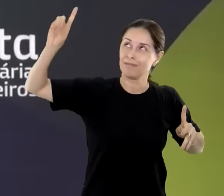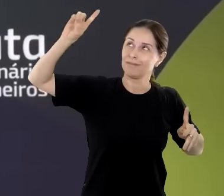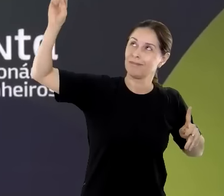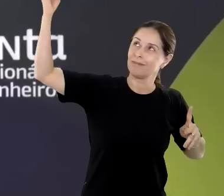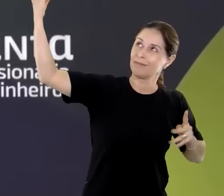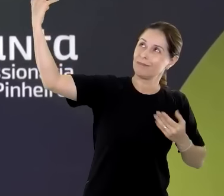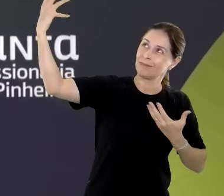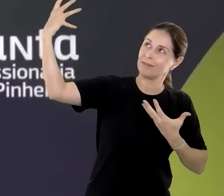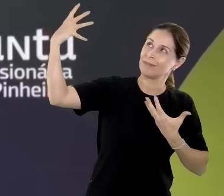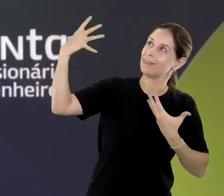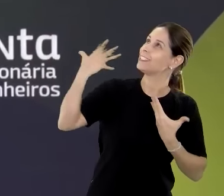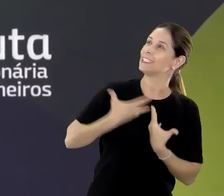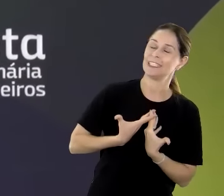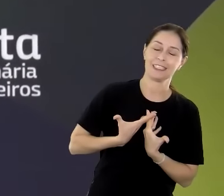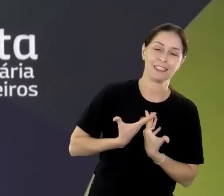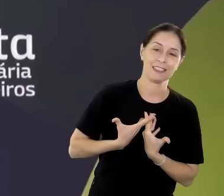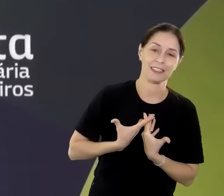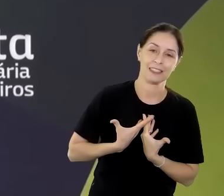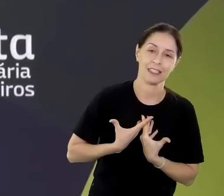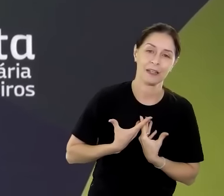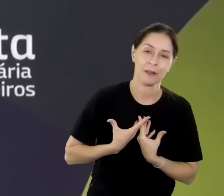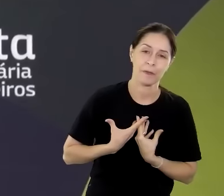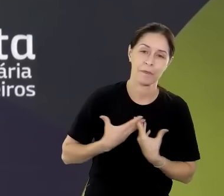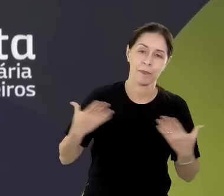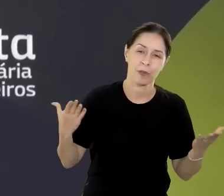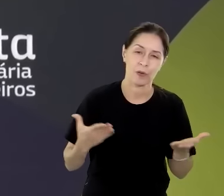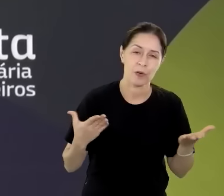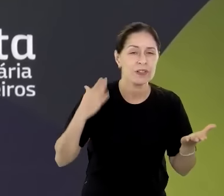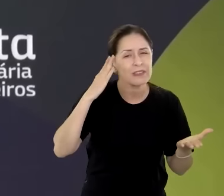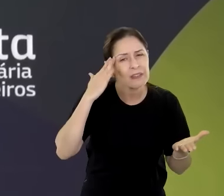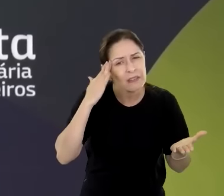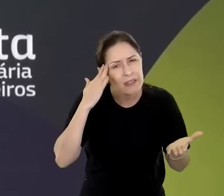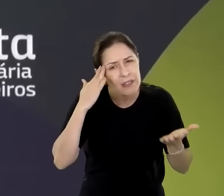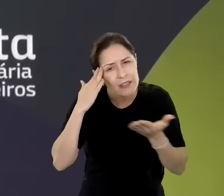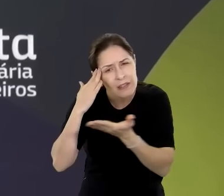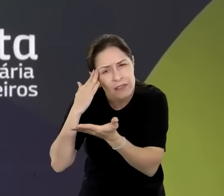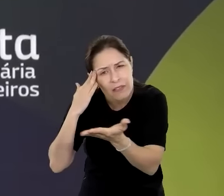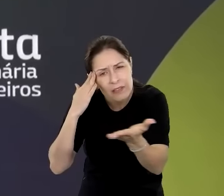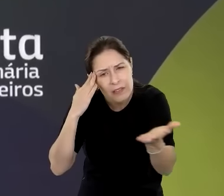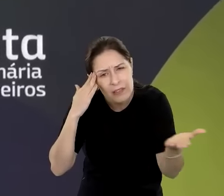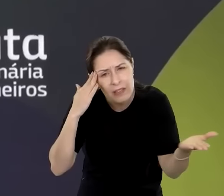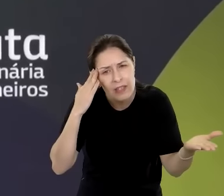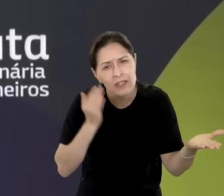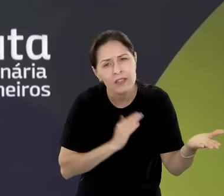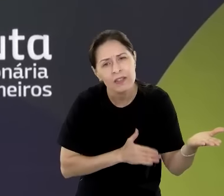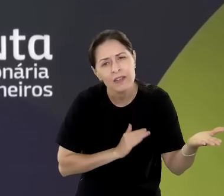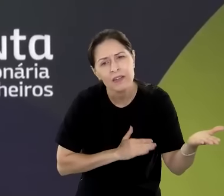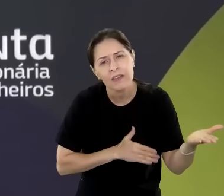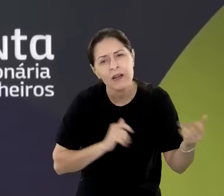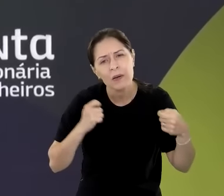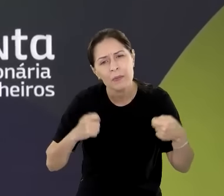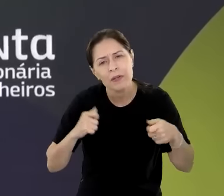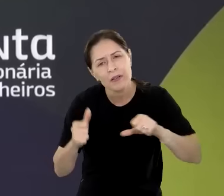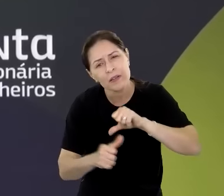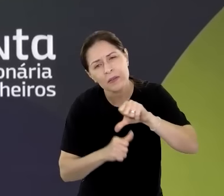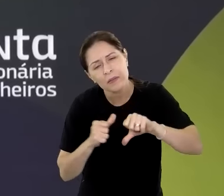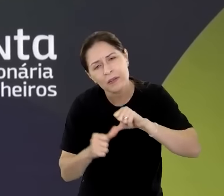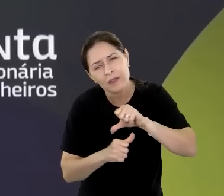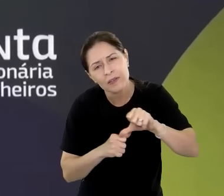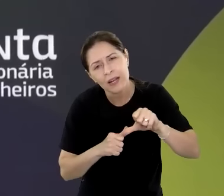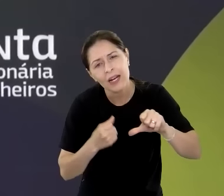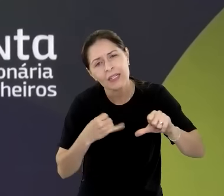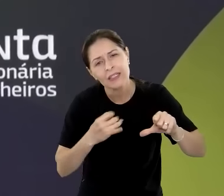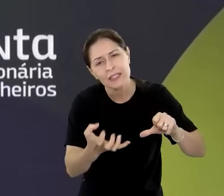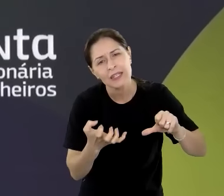Se você hoje entende que esta mensagem é para o seu coração, eu convido você a levantar uma das suas mãos, se